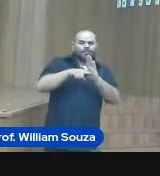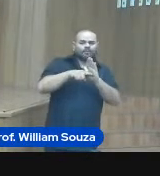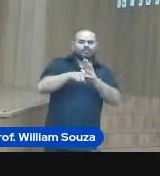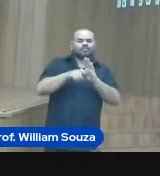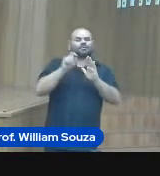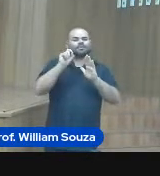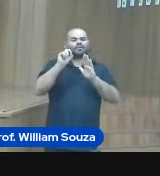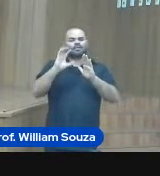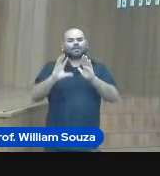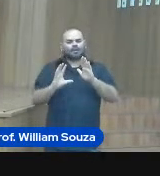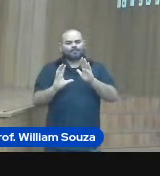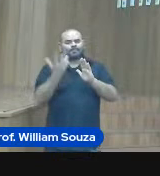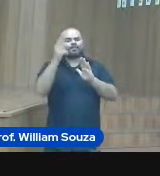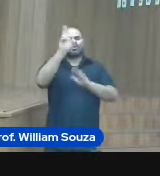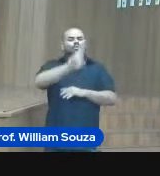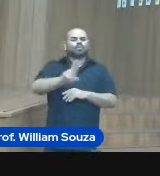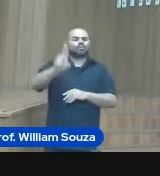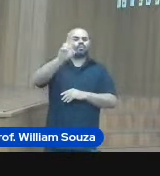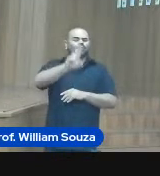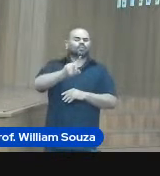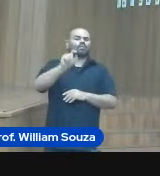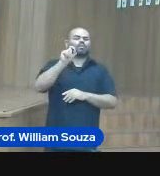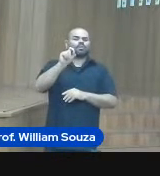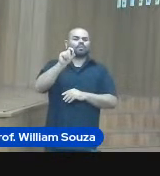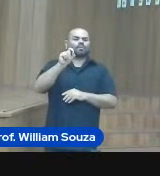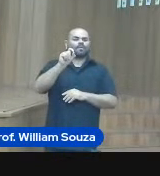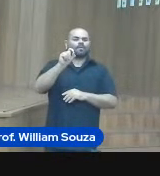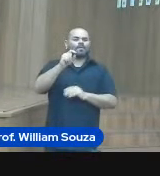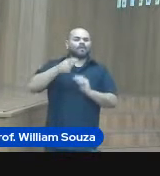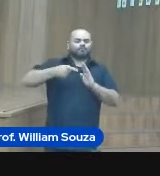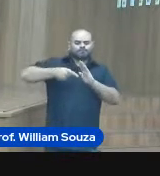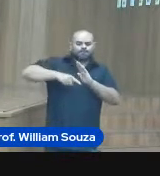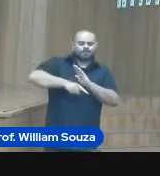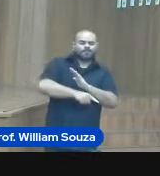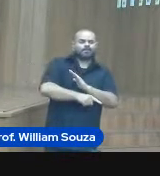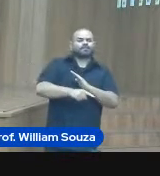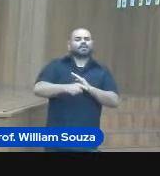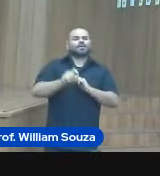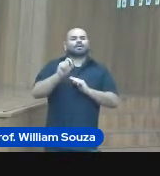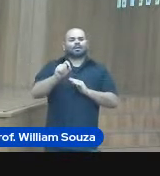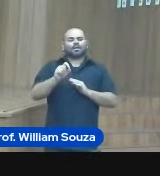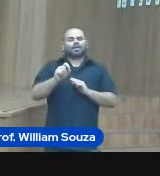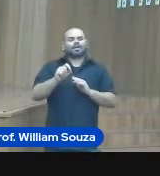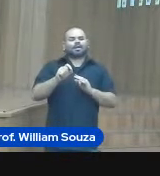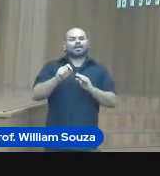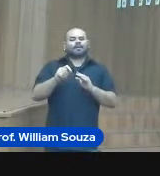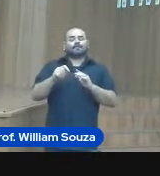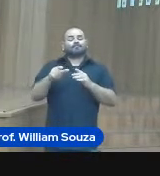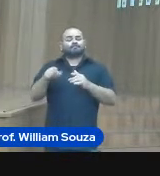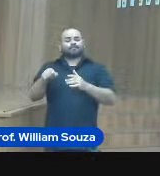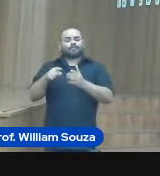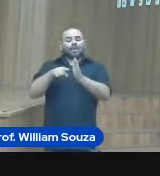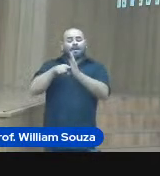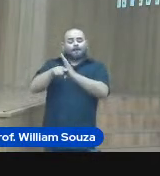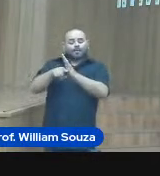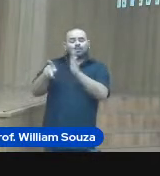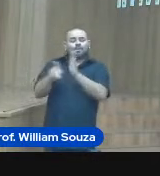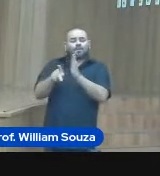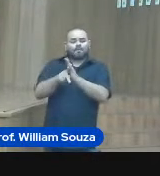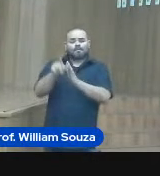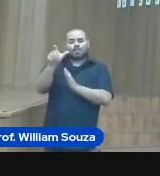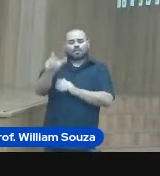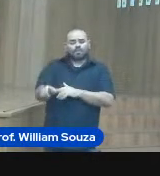uso muito fundamental dos trabalhos de Descartes e Leibniz.